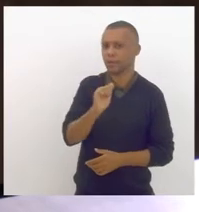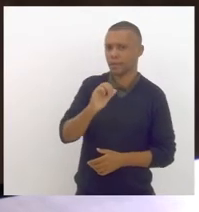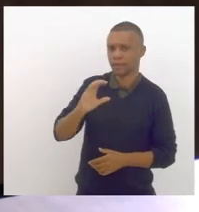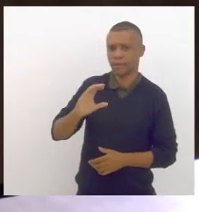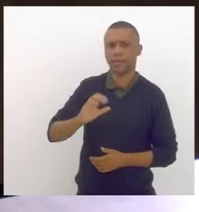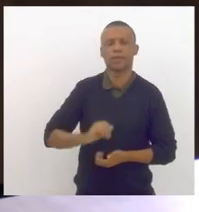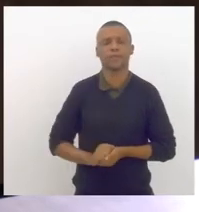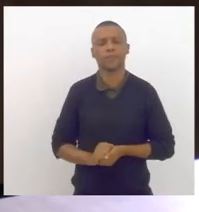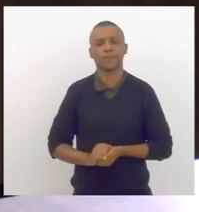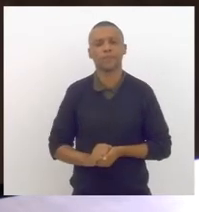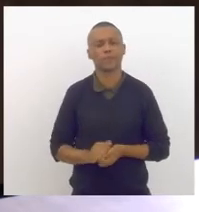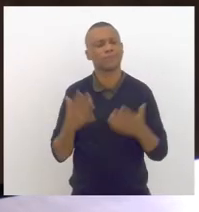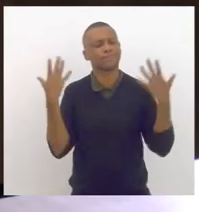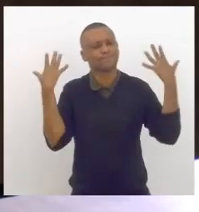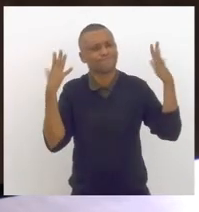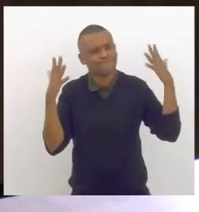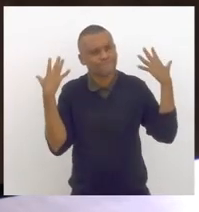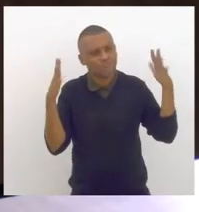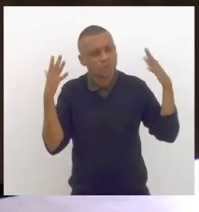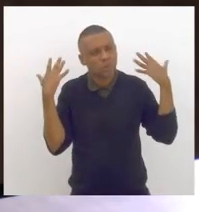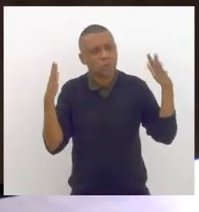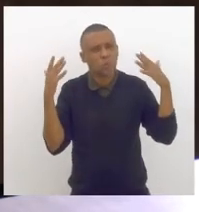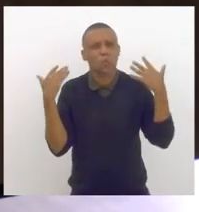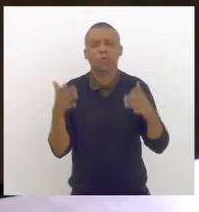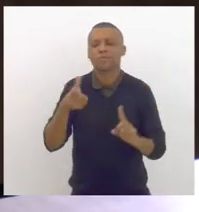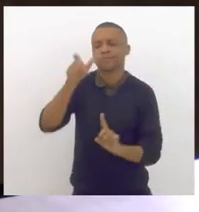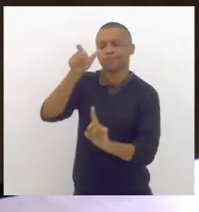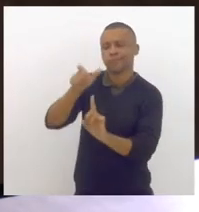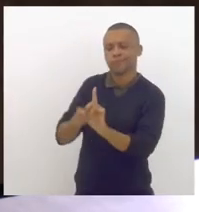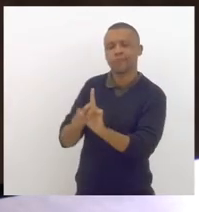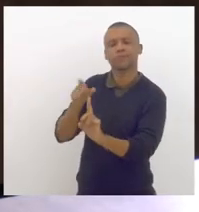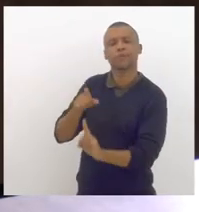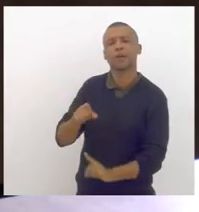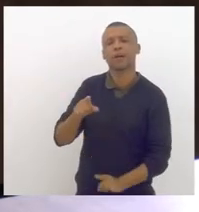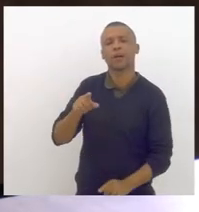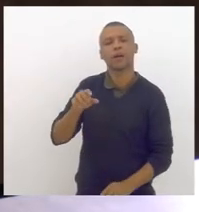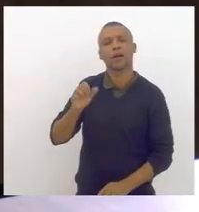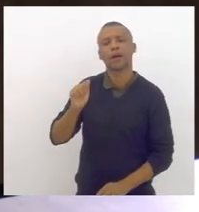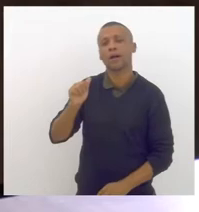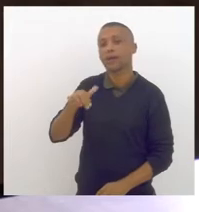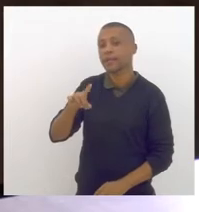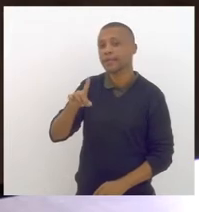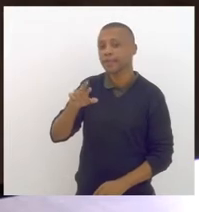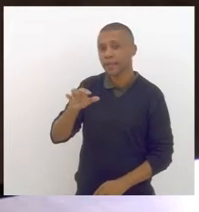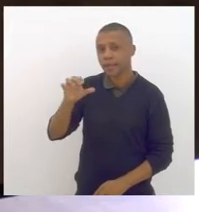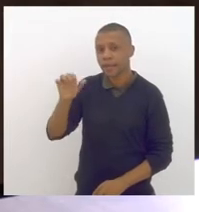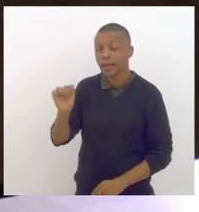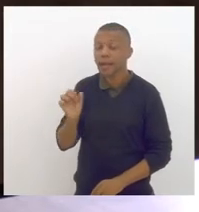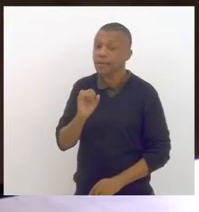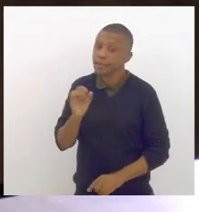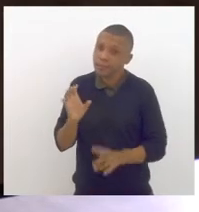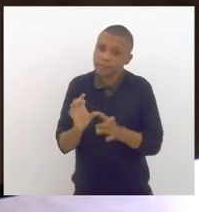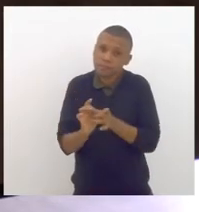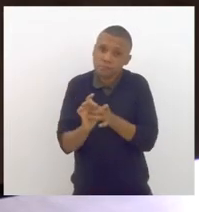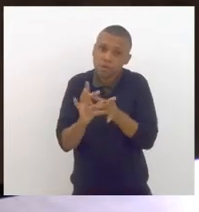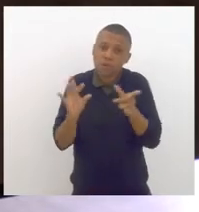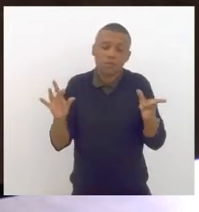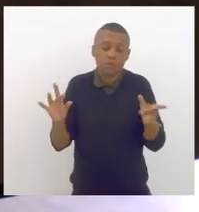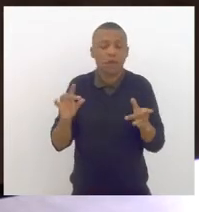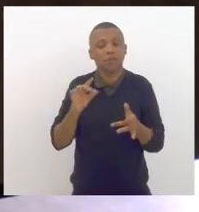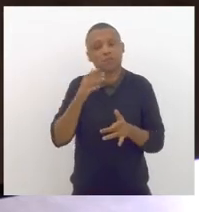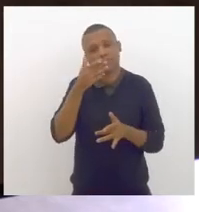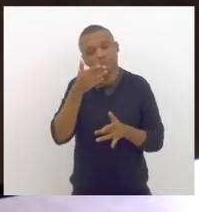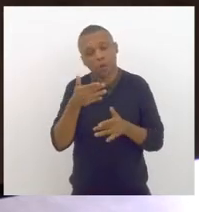os nossos aplausos efusivos à doutora Andréia Sena e, se assim for permitido pelo signatário